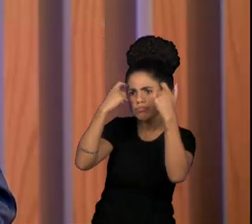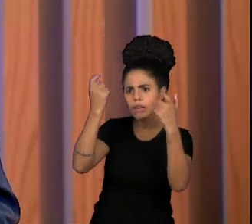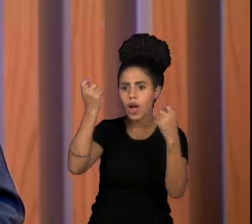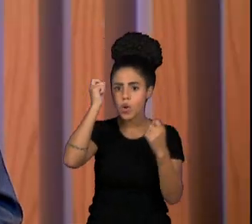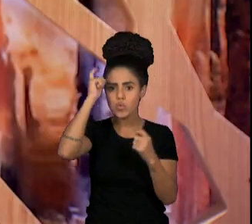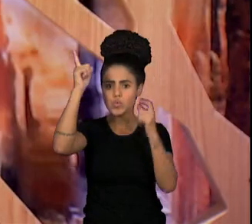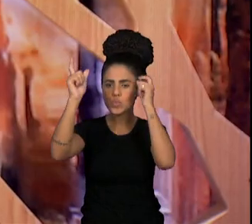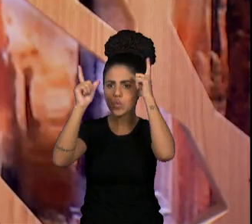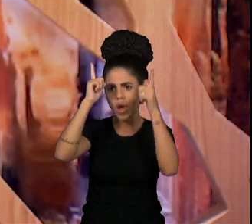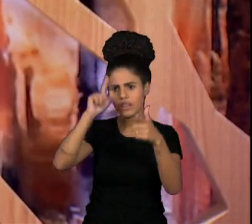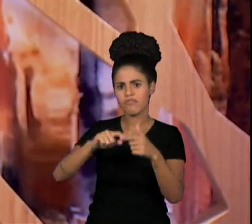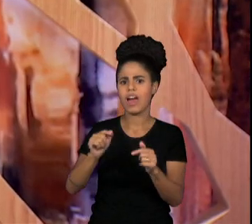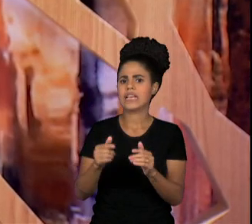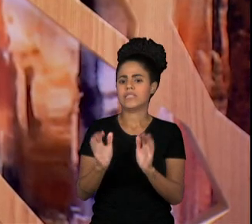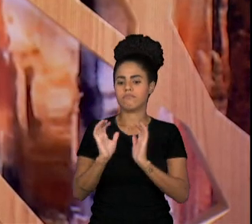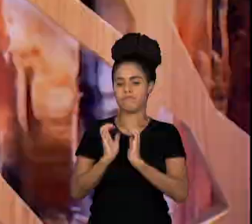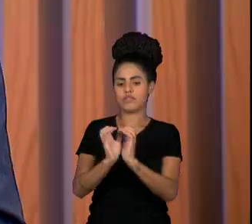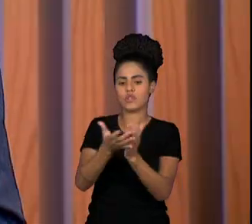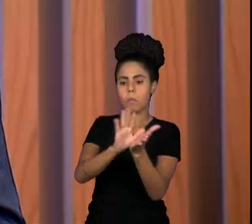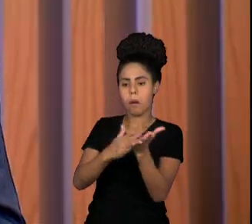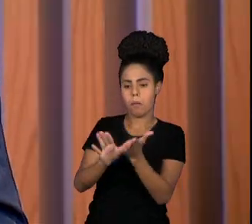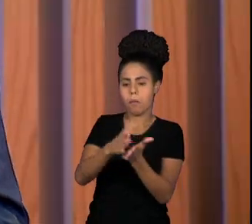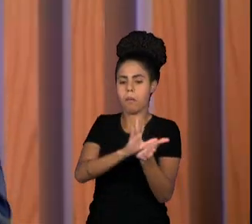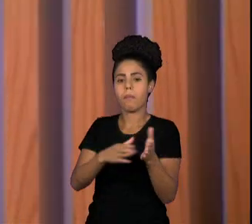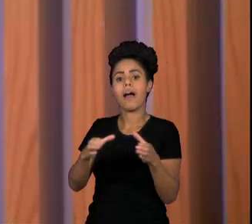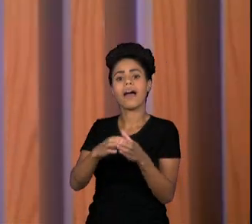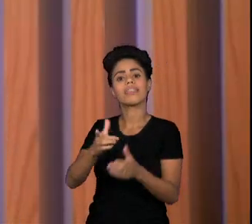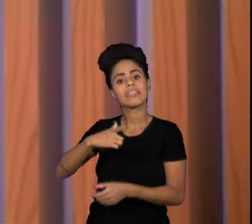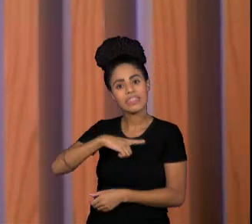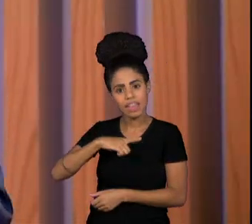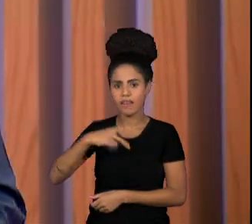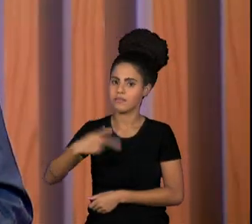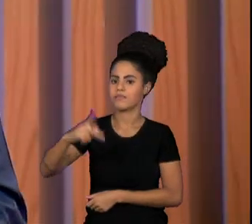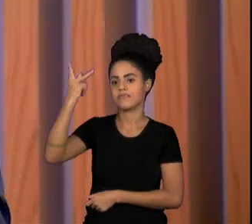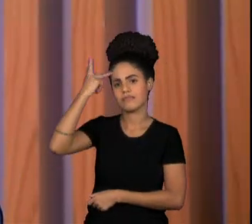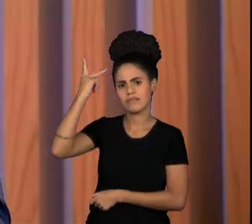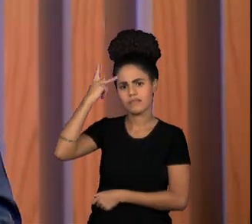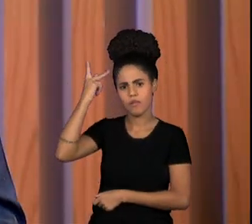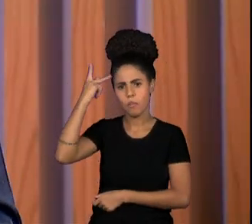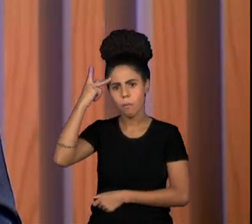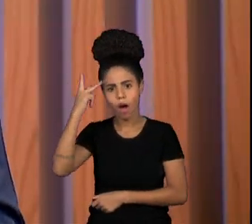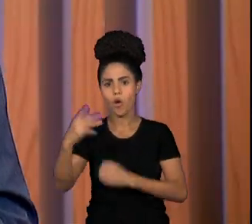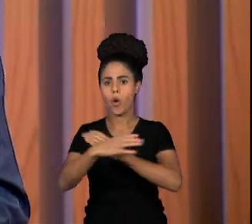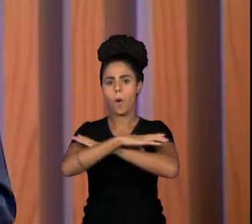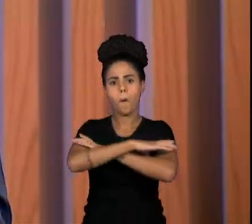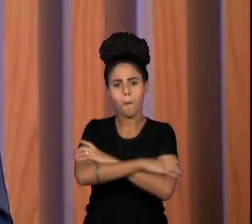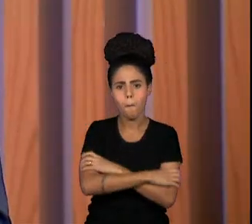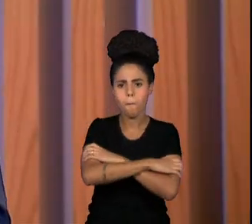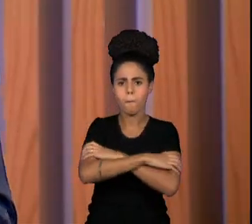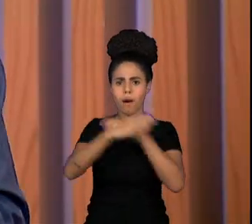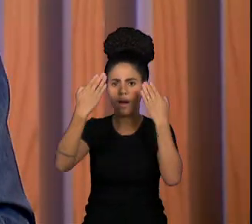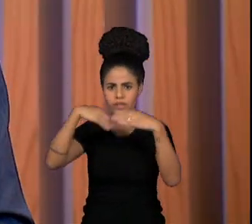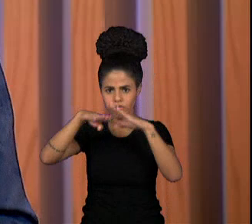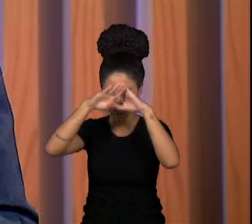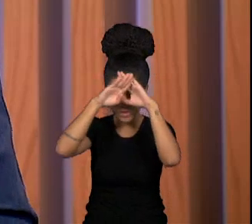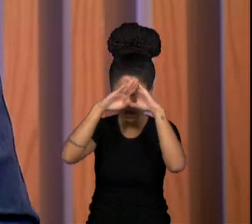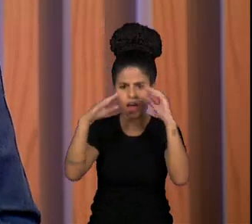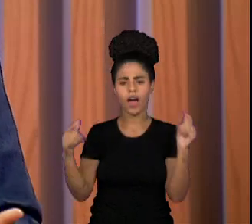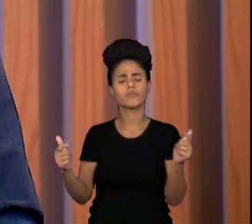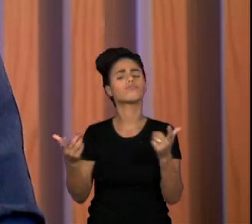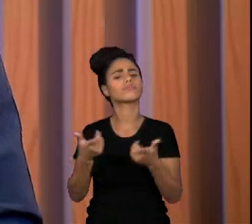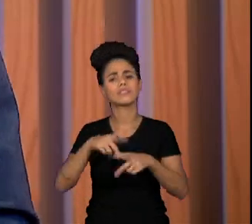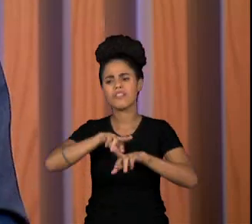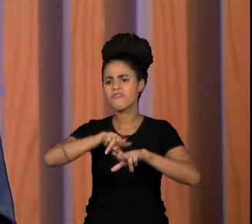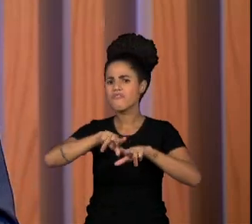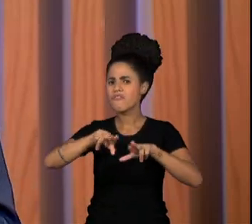hoje de escolas de samba nós temos na Zona Norte de São Paulo. Ilês de Candomblé, templos de Umbanda, o afoxé mais antigo do Carnaval